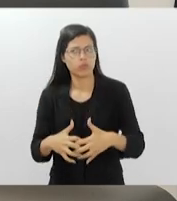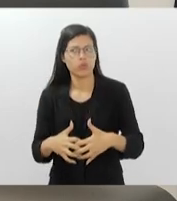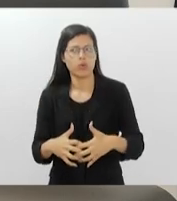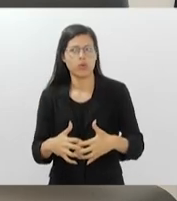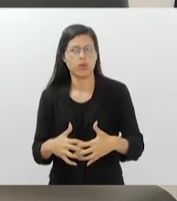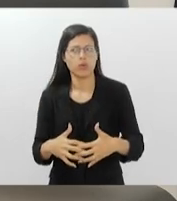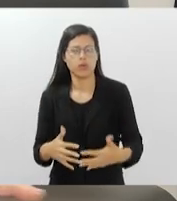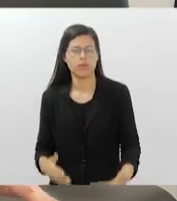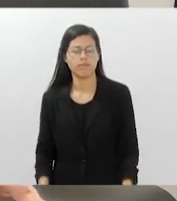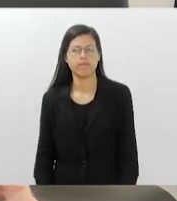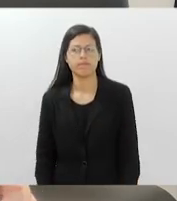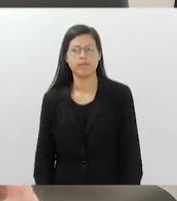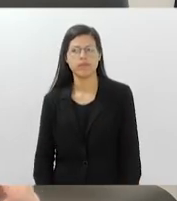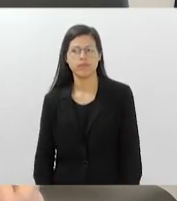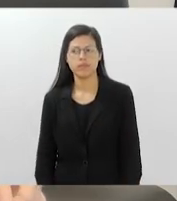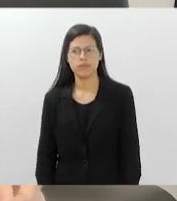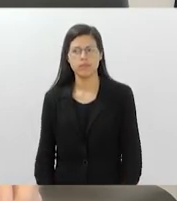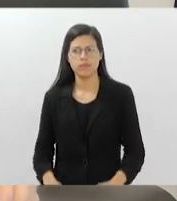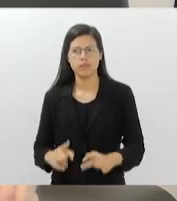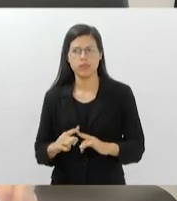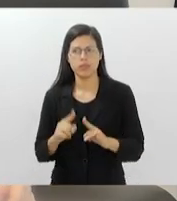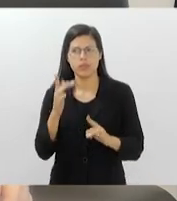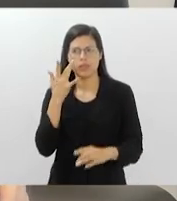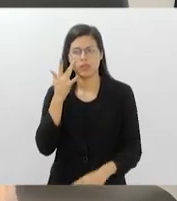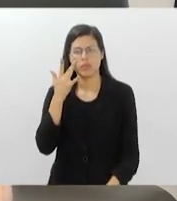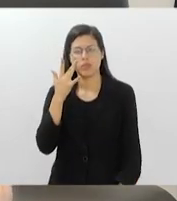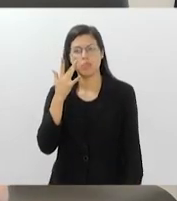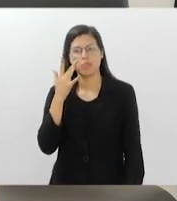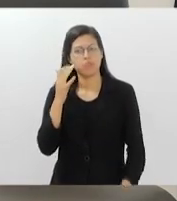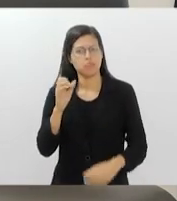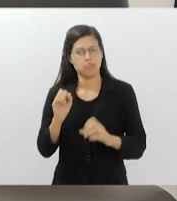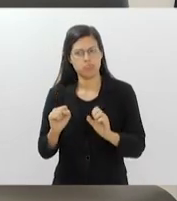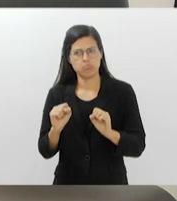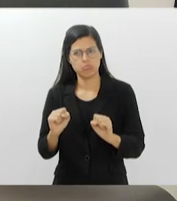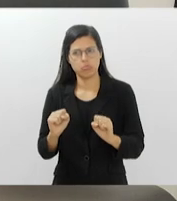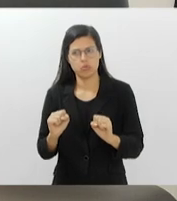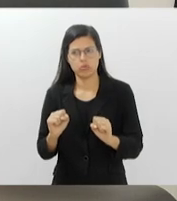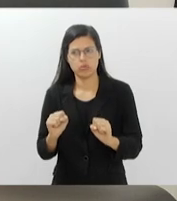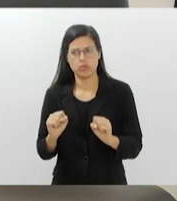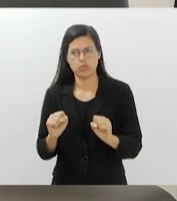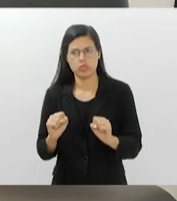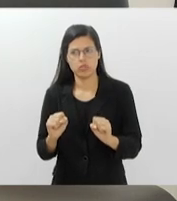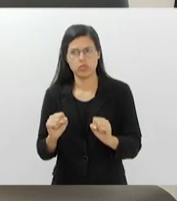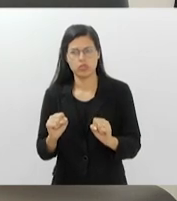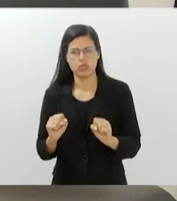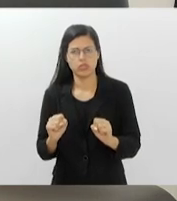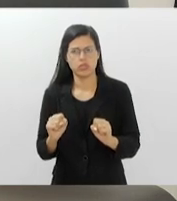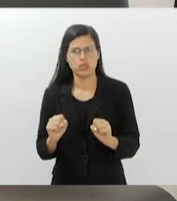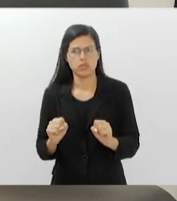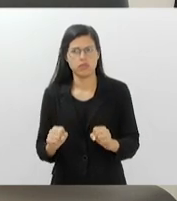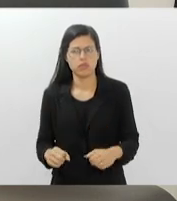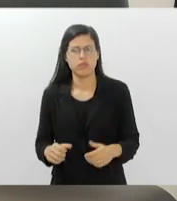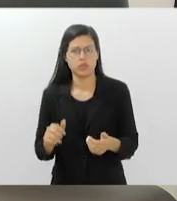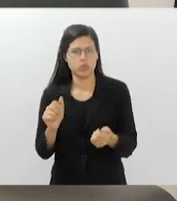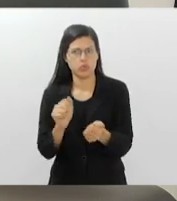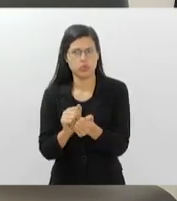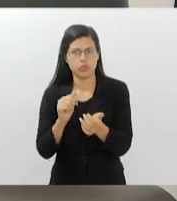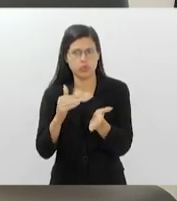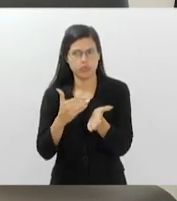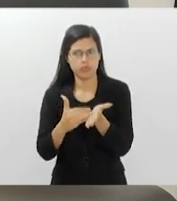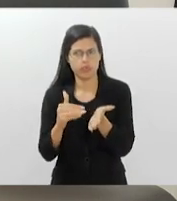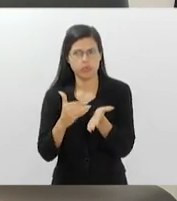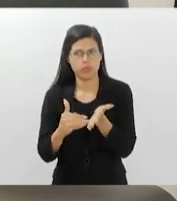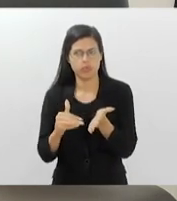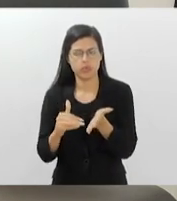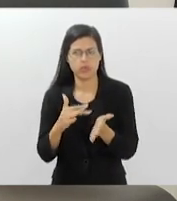para trazer isso mas acho que a gente pode eh Sem dúvida nenhuma ao lado da secretaria